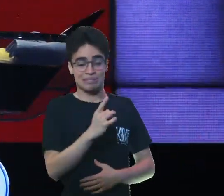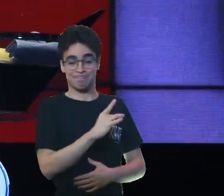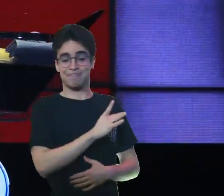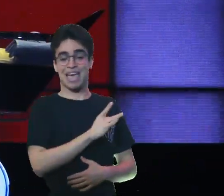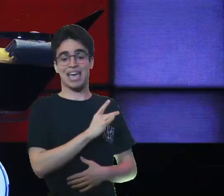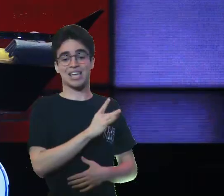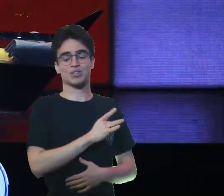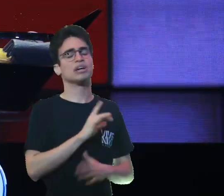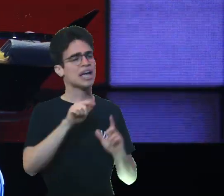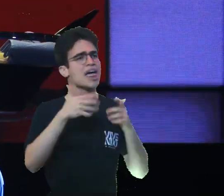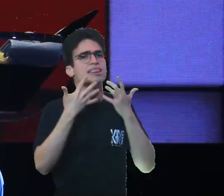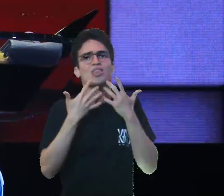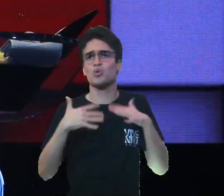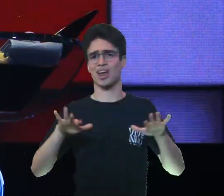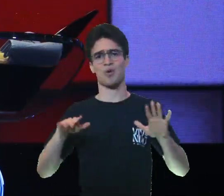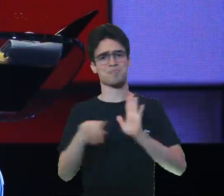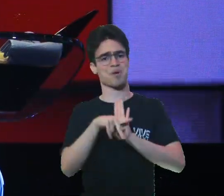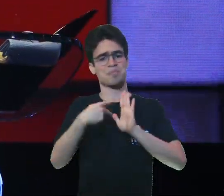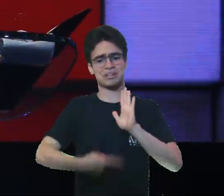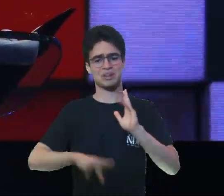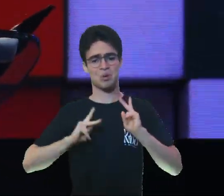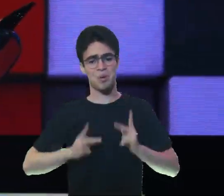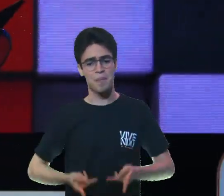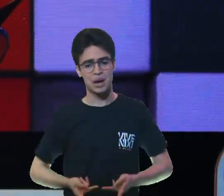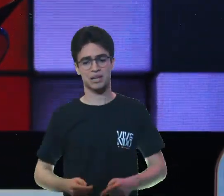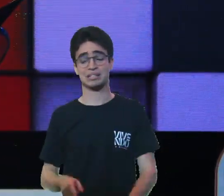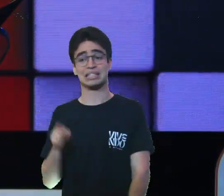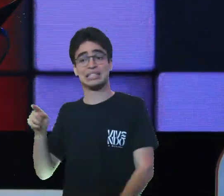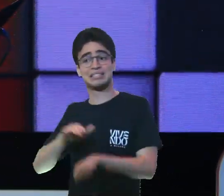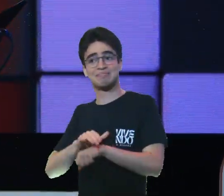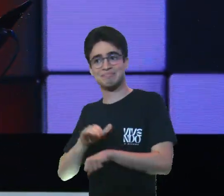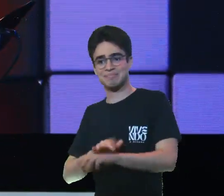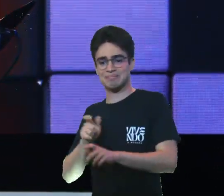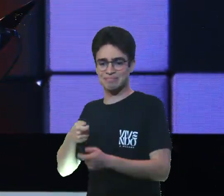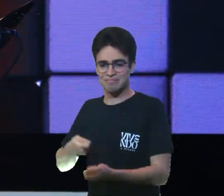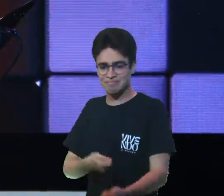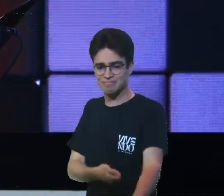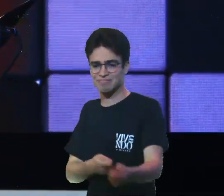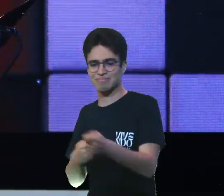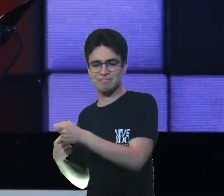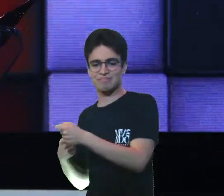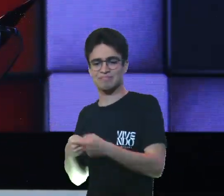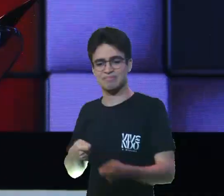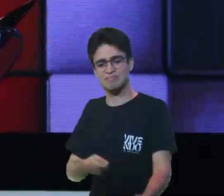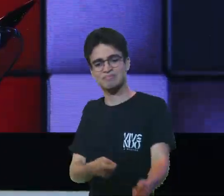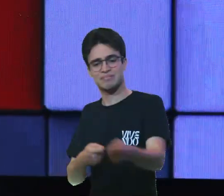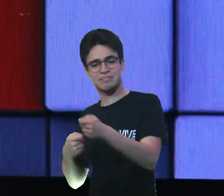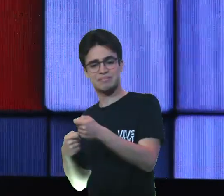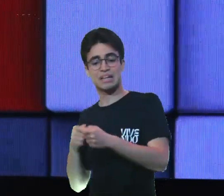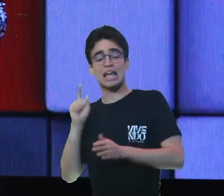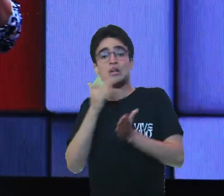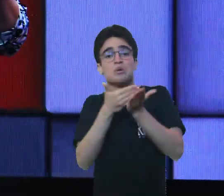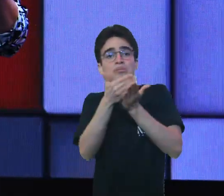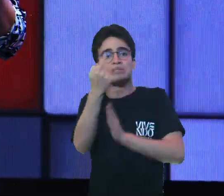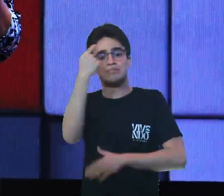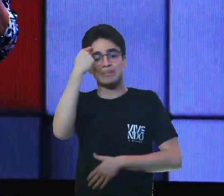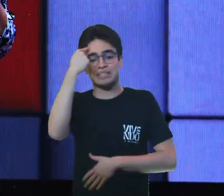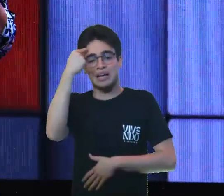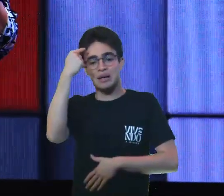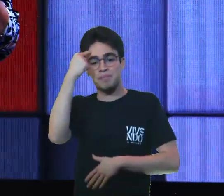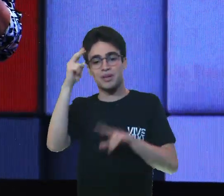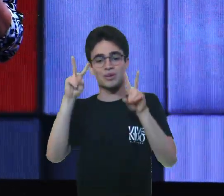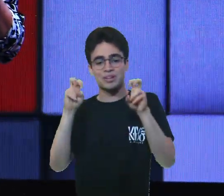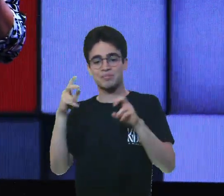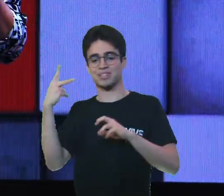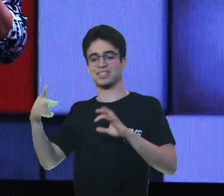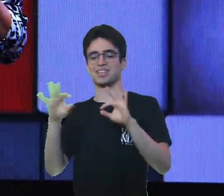É natural, é humano. Ele começa a cavar a cova e o primeiro pensamento dele é para sua casa,